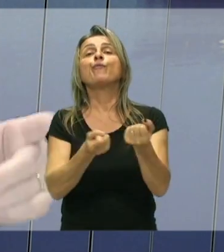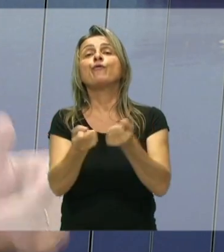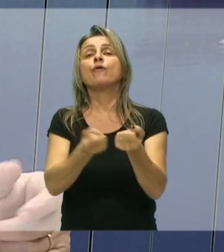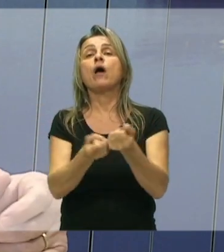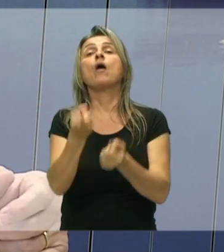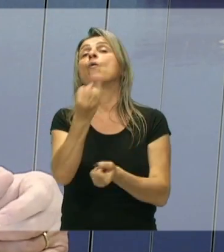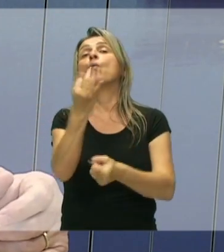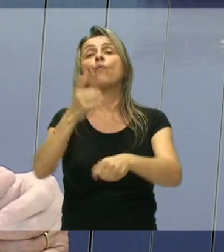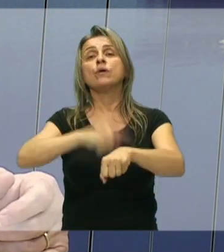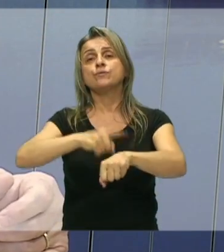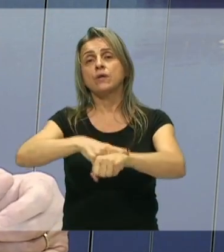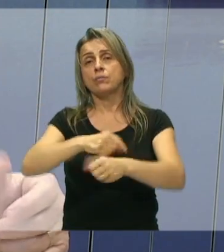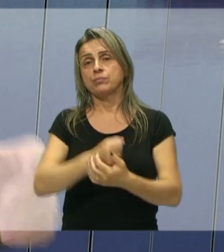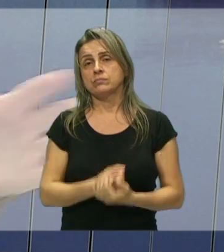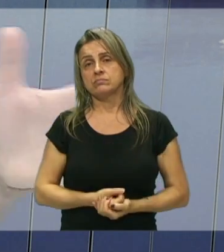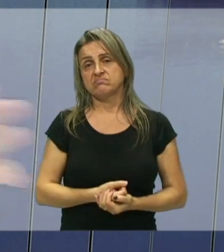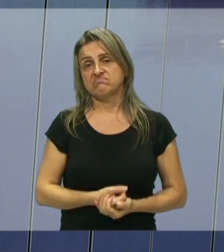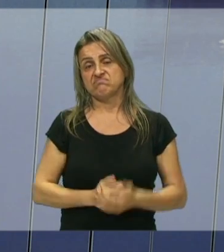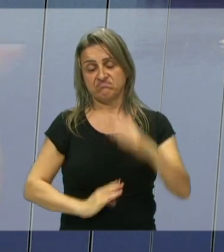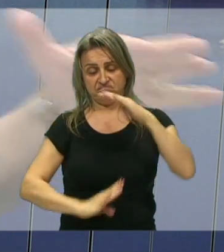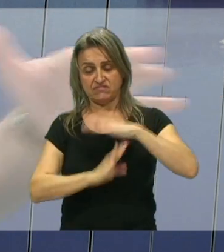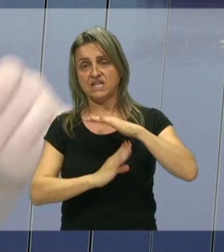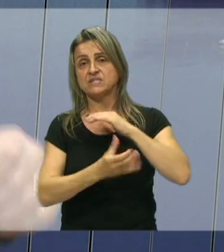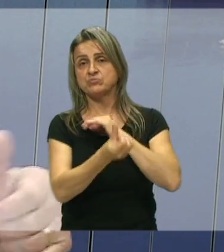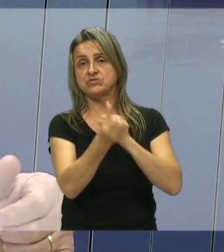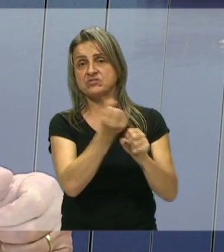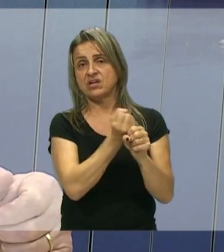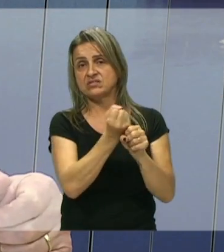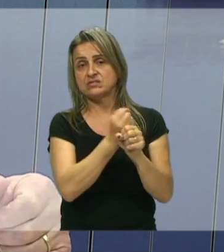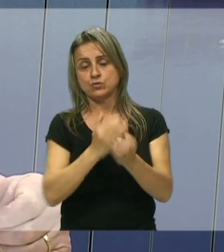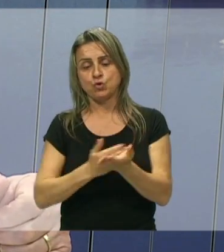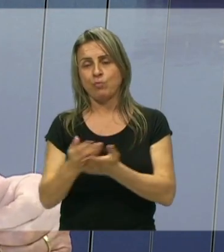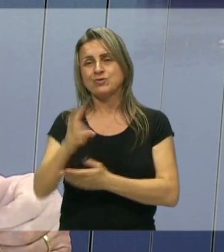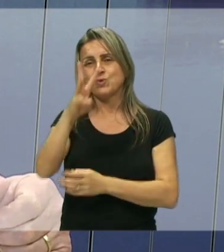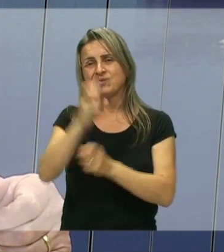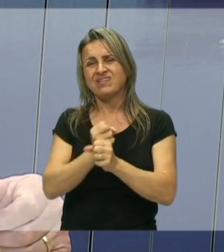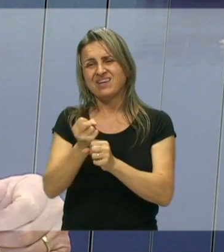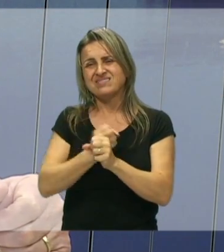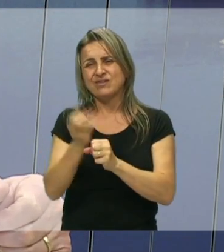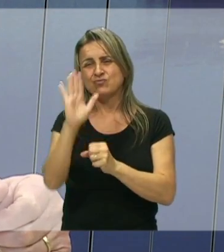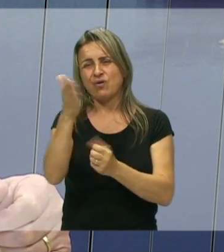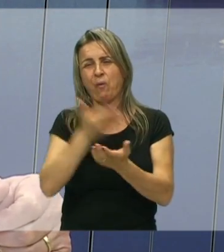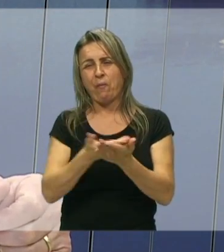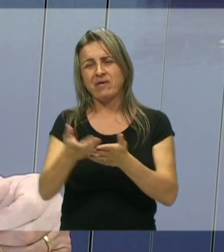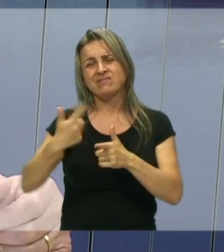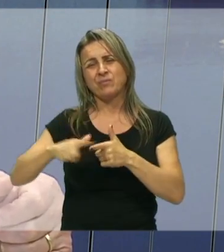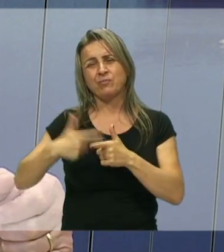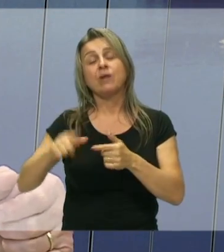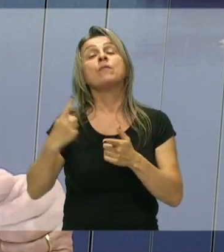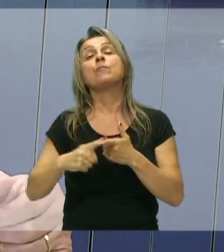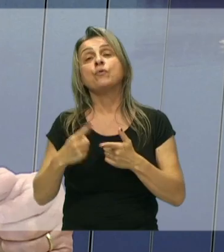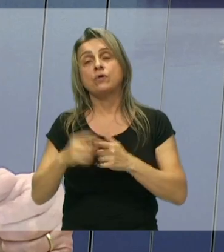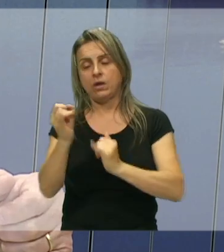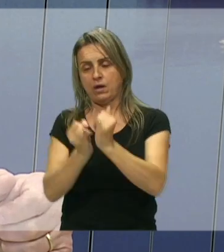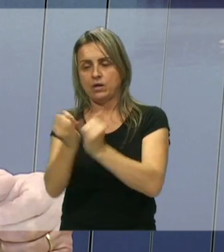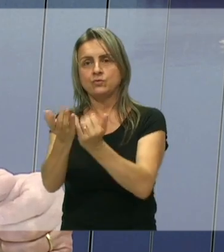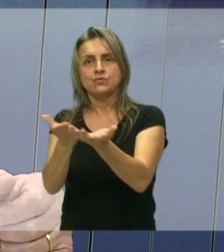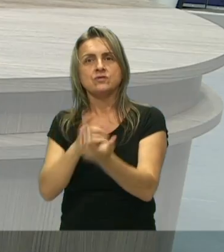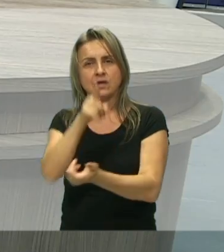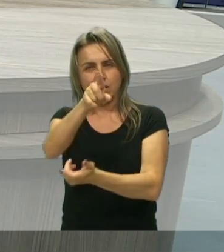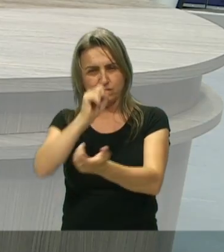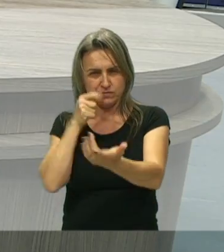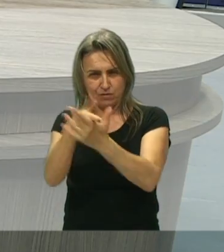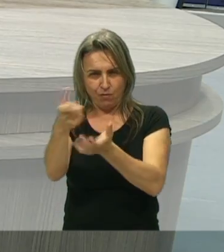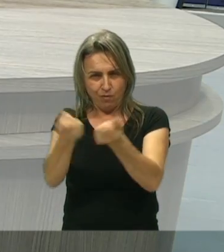máximo, 6. Deu 3, ele já começa a ter um gasto excessivo, porque a indústria quer que você compre um carro novo.